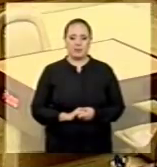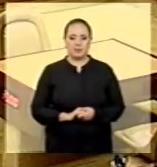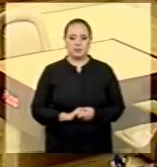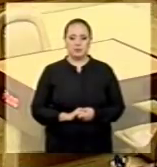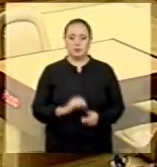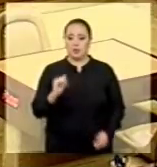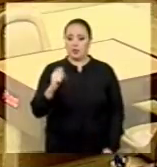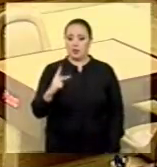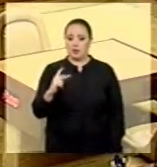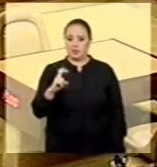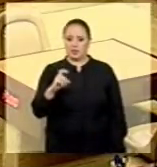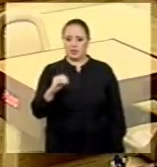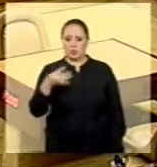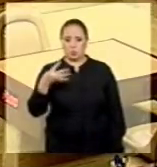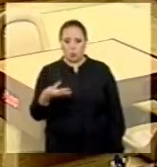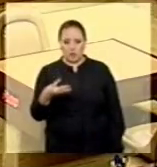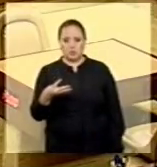Ação penal 504.